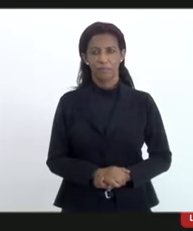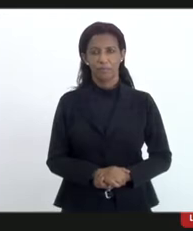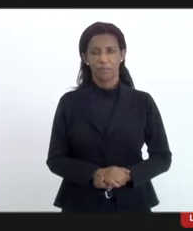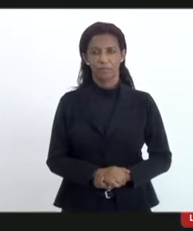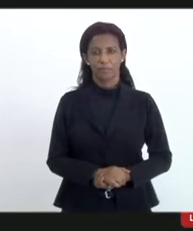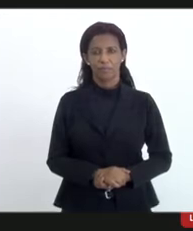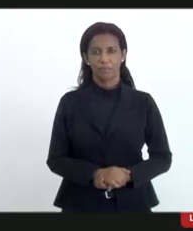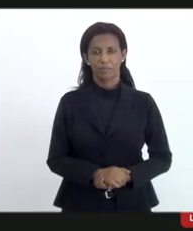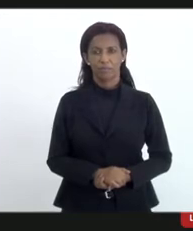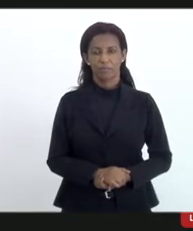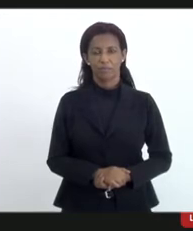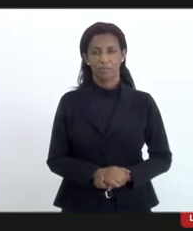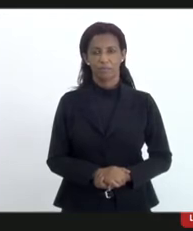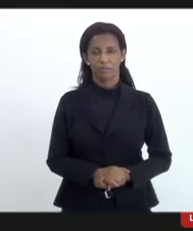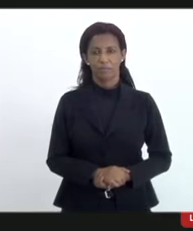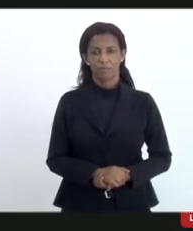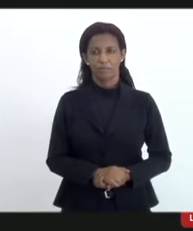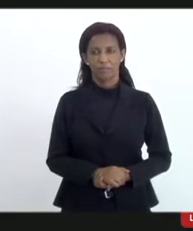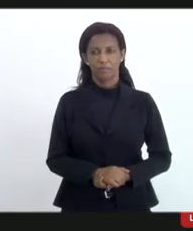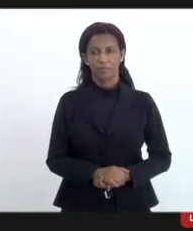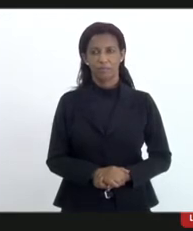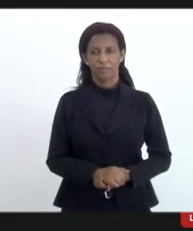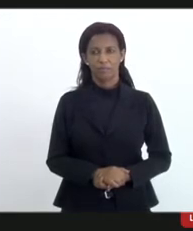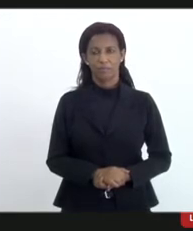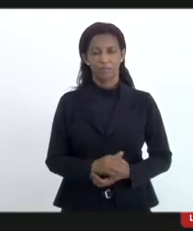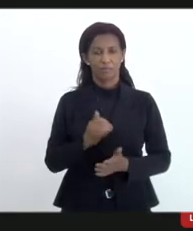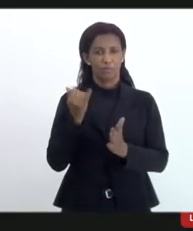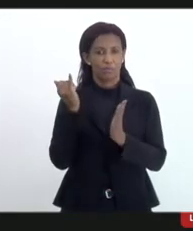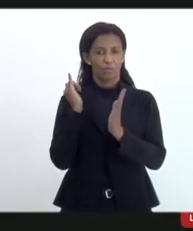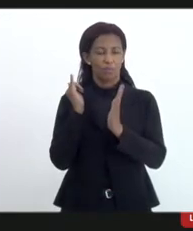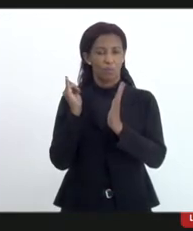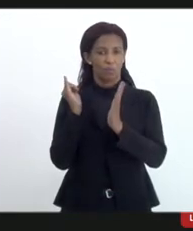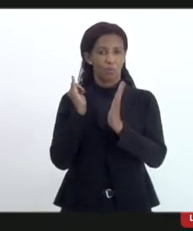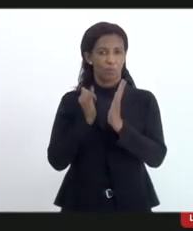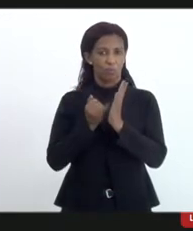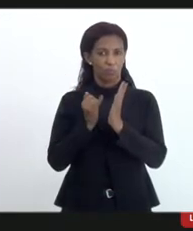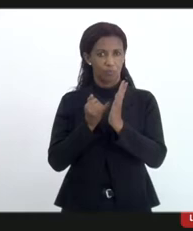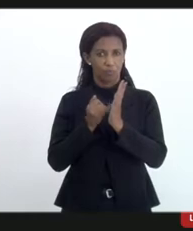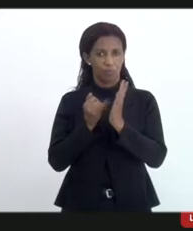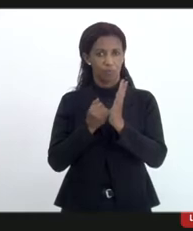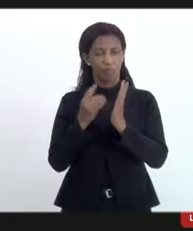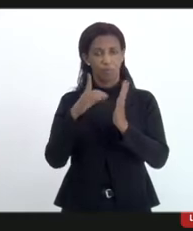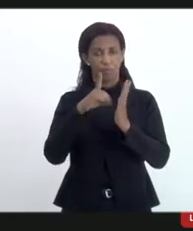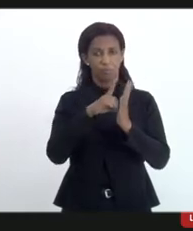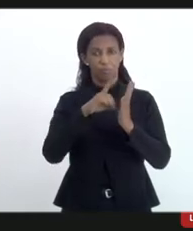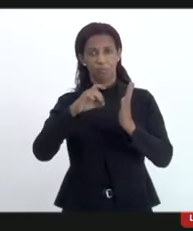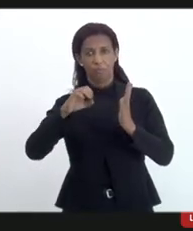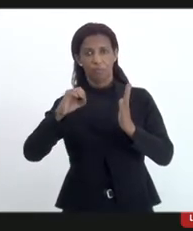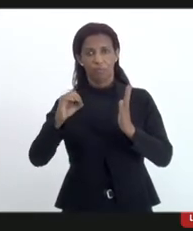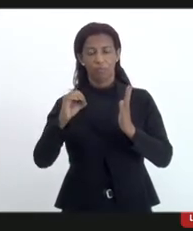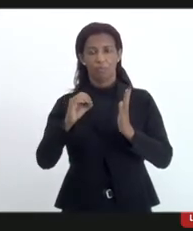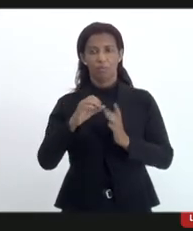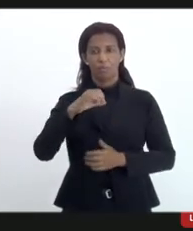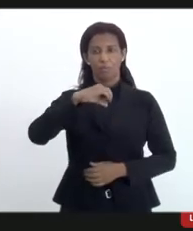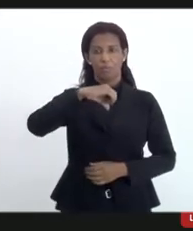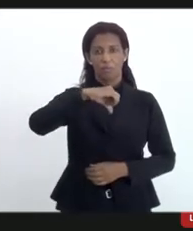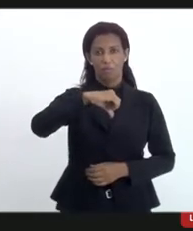na consoante o edital publicado no Diário Oficial em